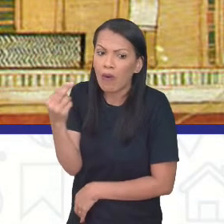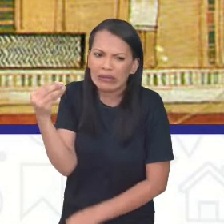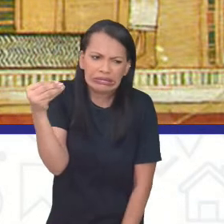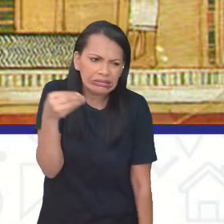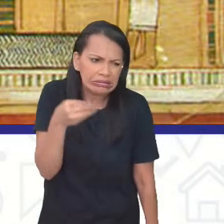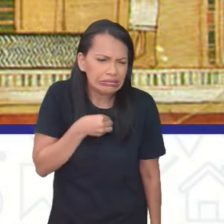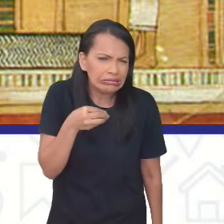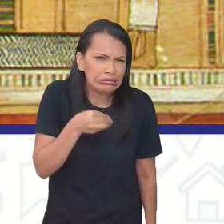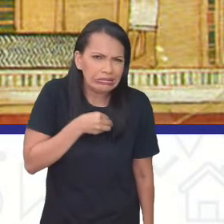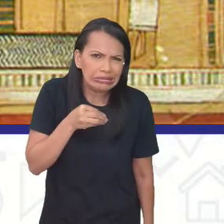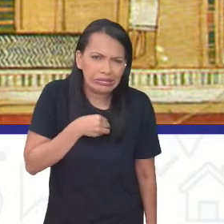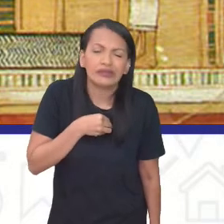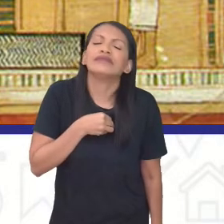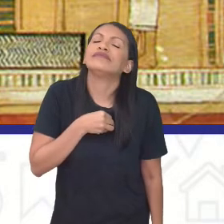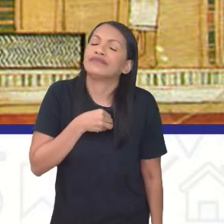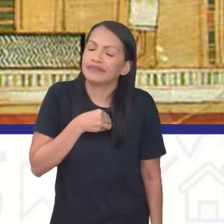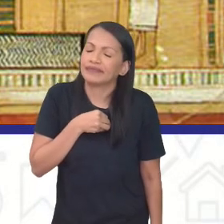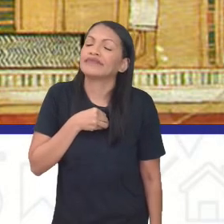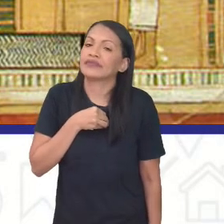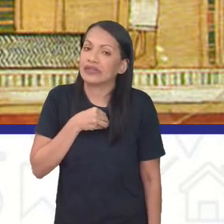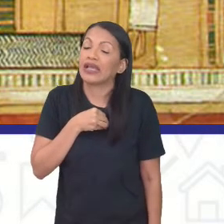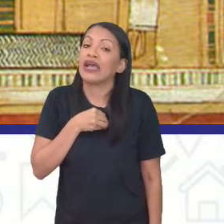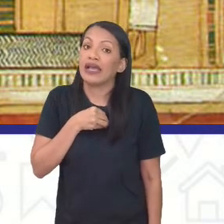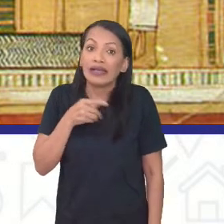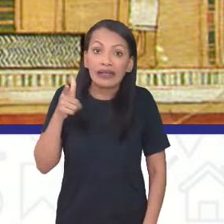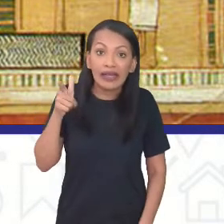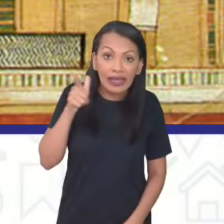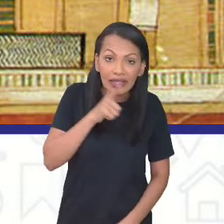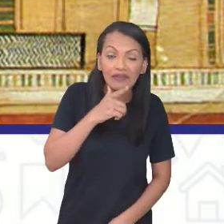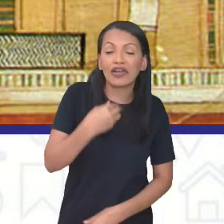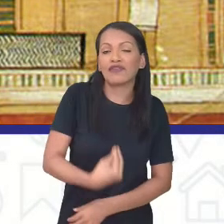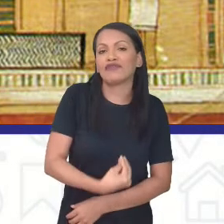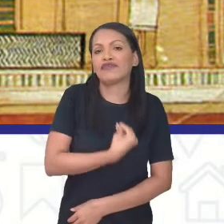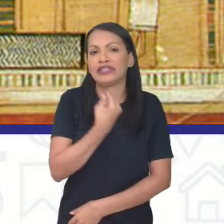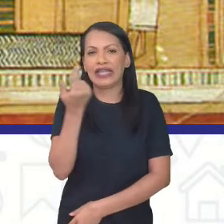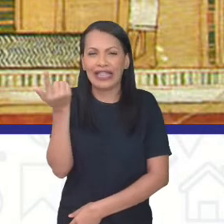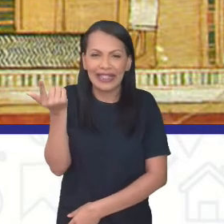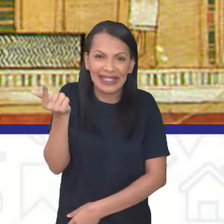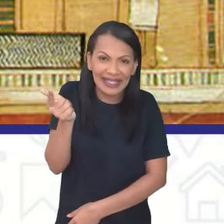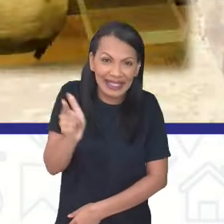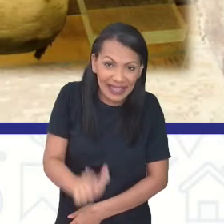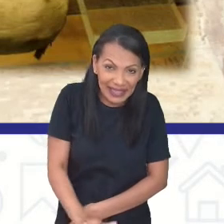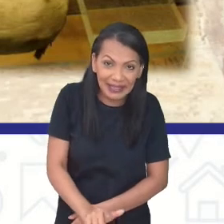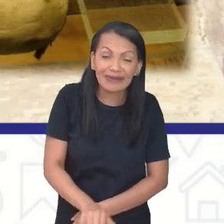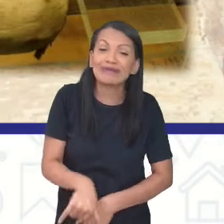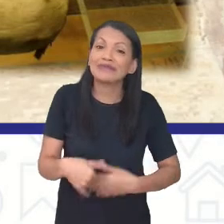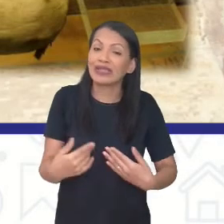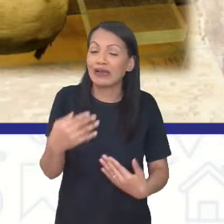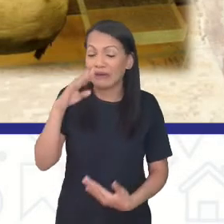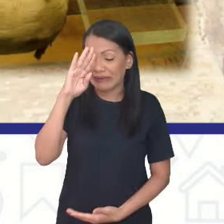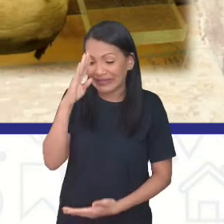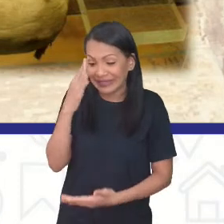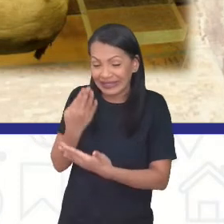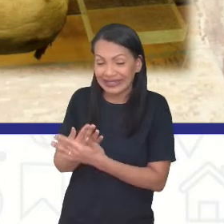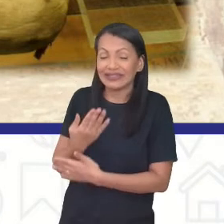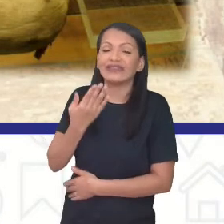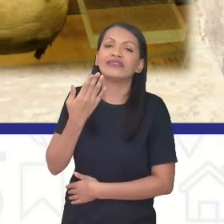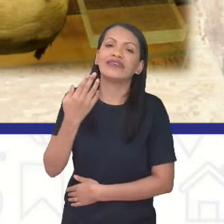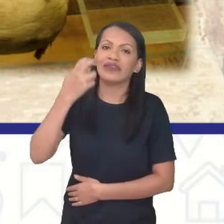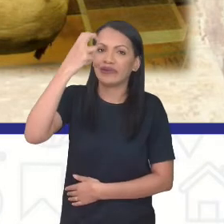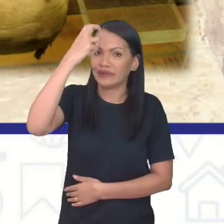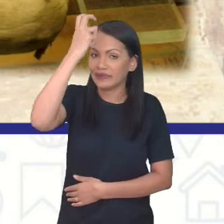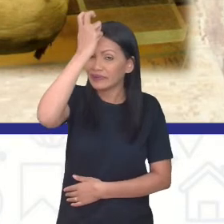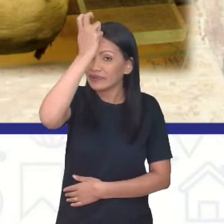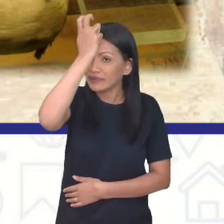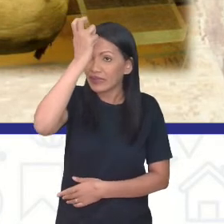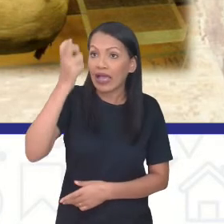né, para o corpo e ele ganhava a vida de novo, né? Então daí a crença, né, egípcia. Aí vejam, a